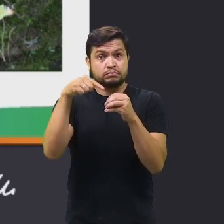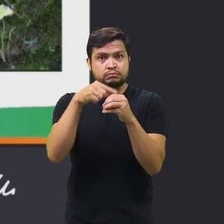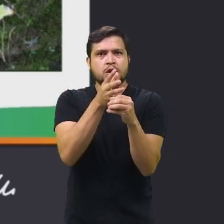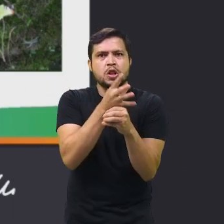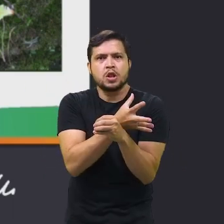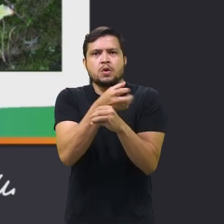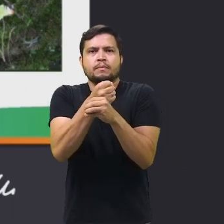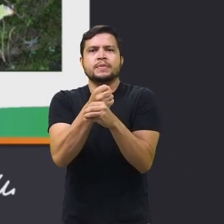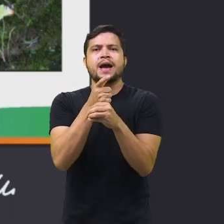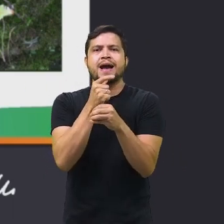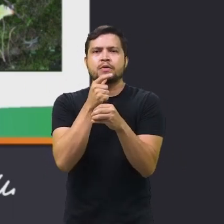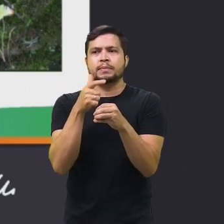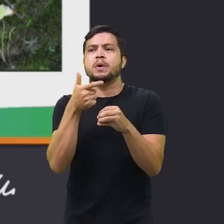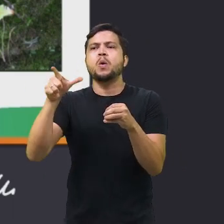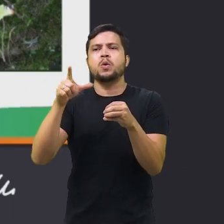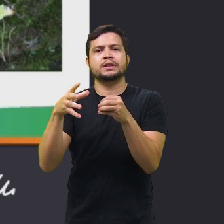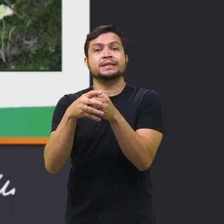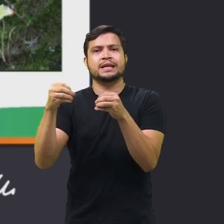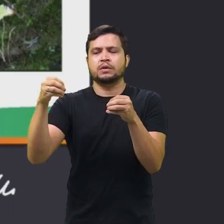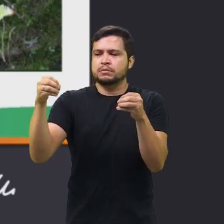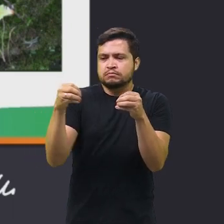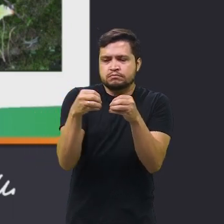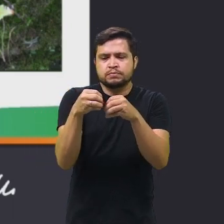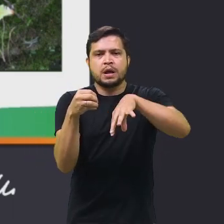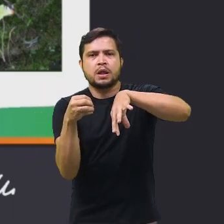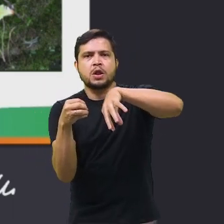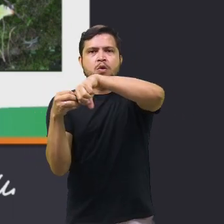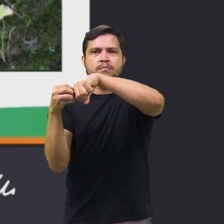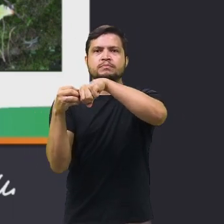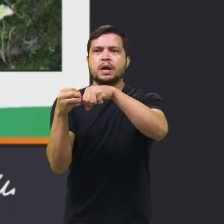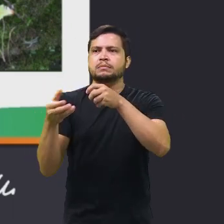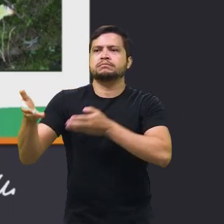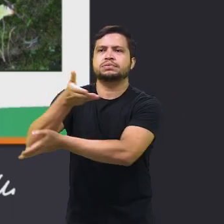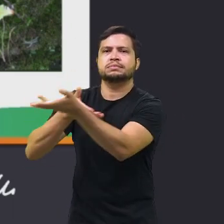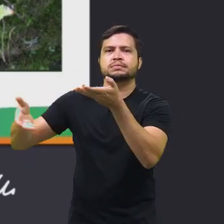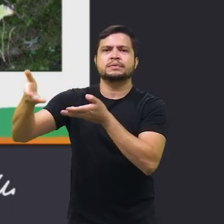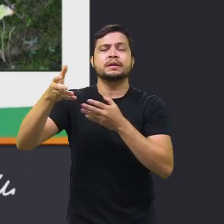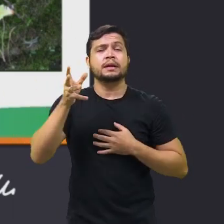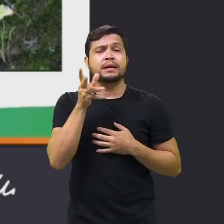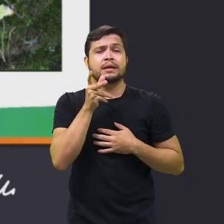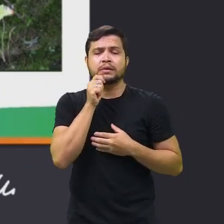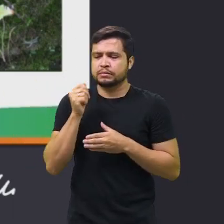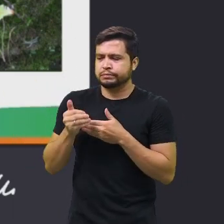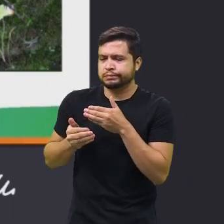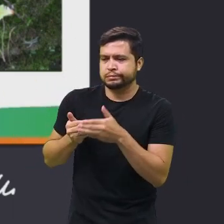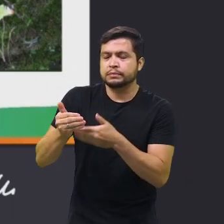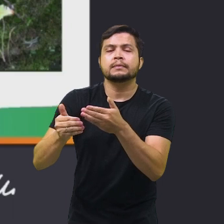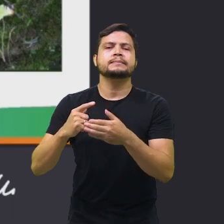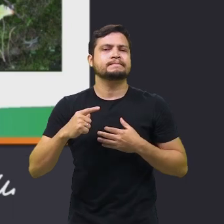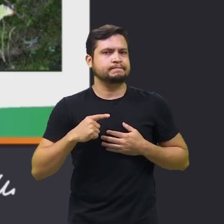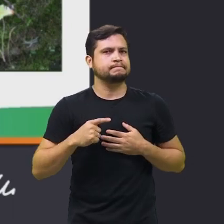por célula. Então aquela água vai sendo transportada célula a célula lentamente, né? Num processo bem lento e